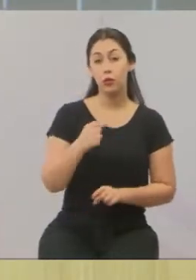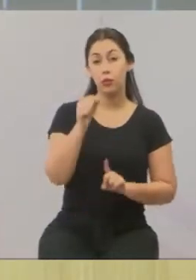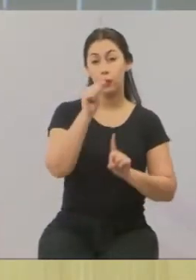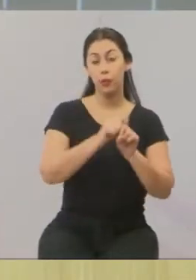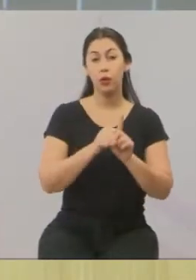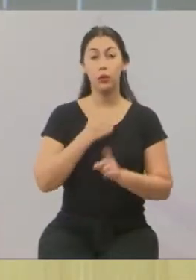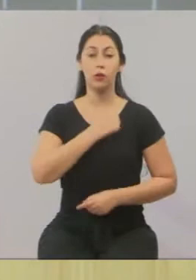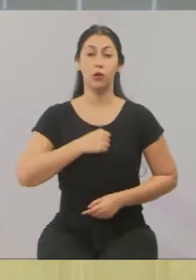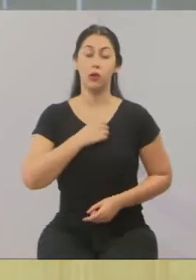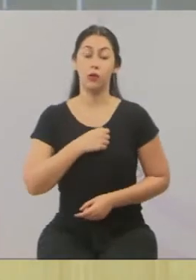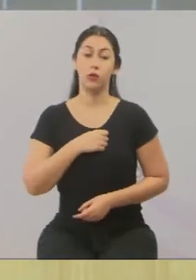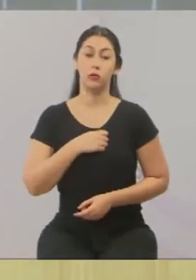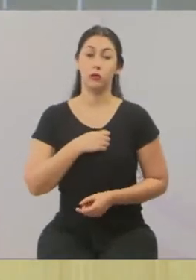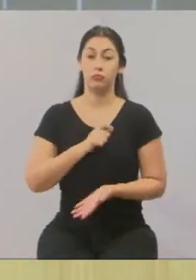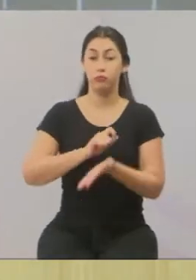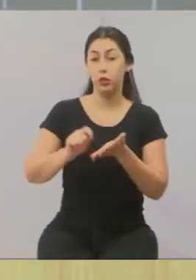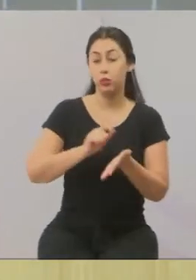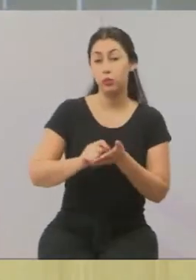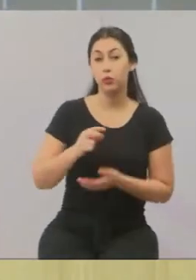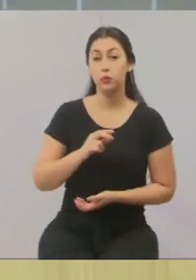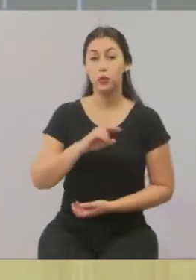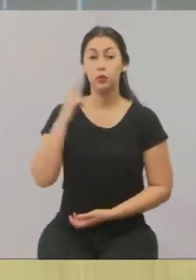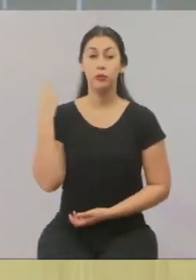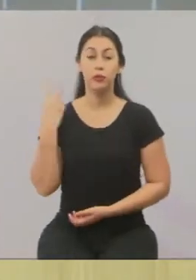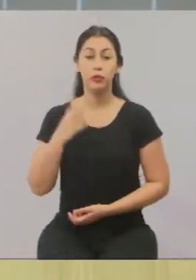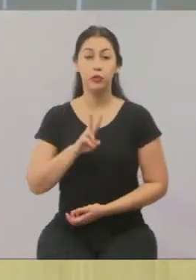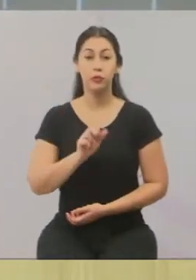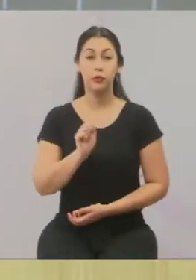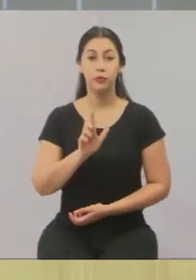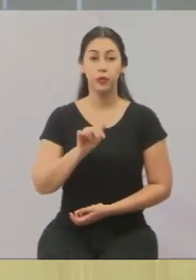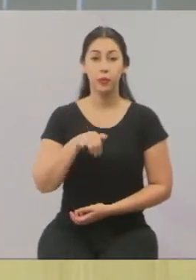2020. Autoria, vereador Valmir do Parque Meia